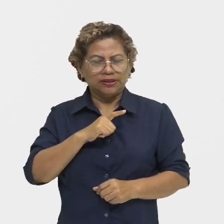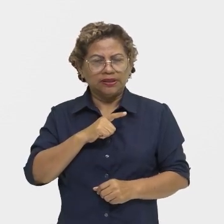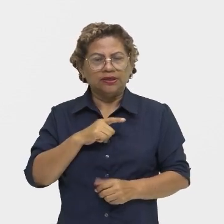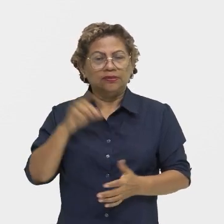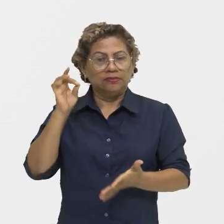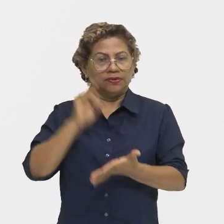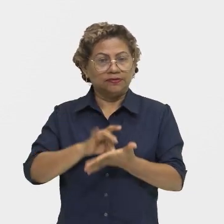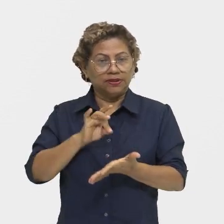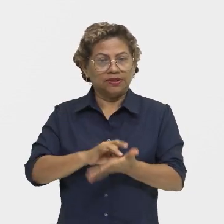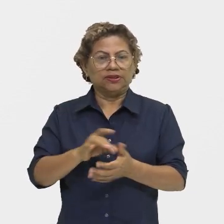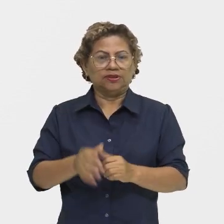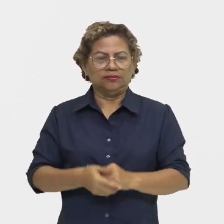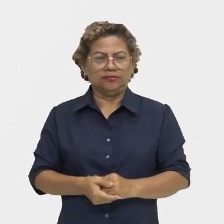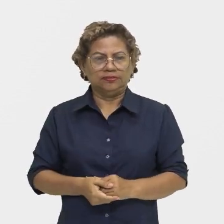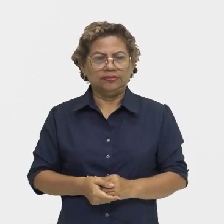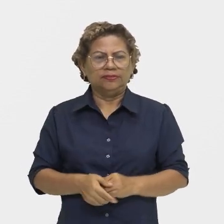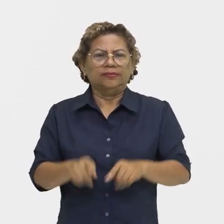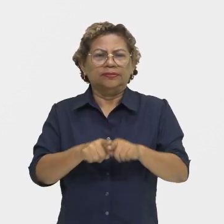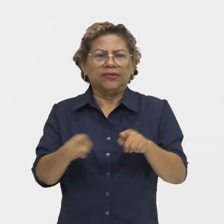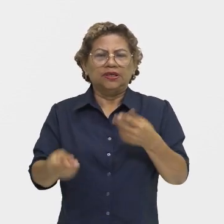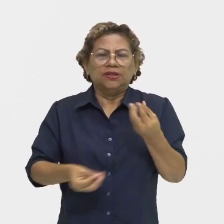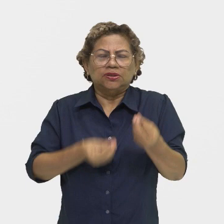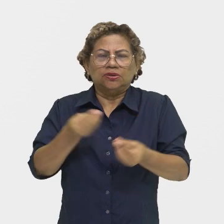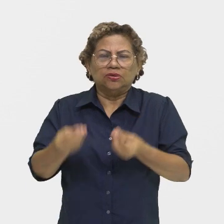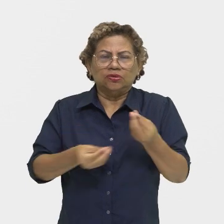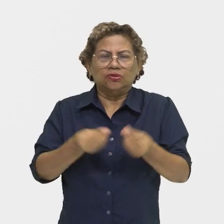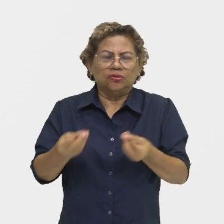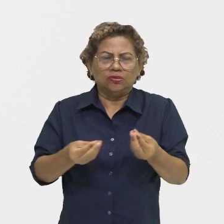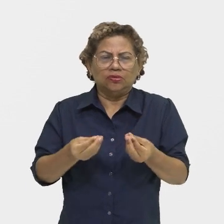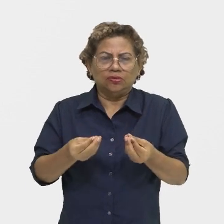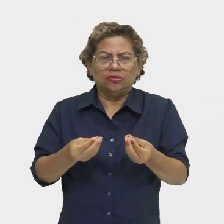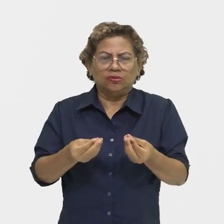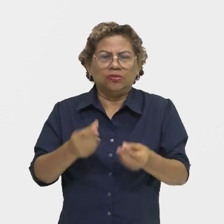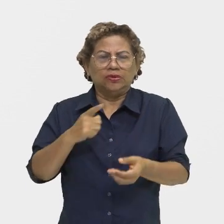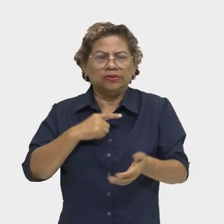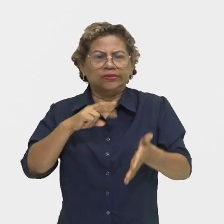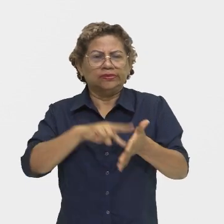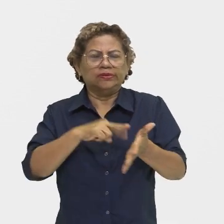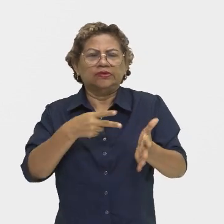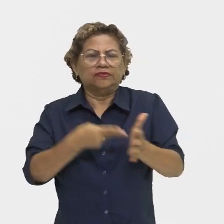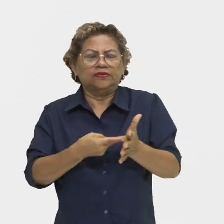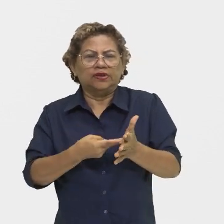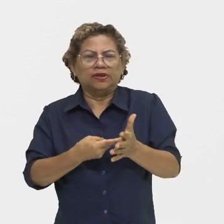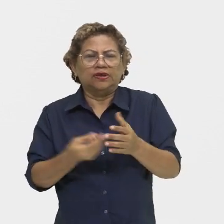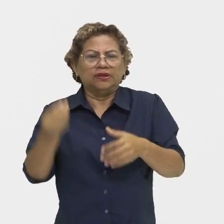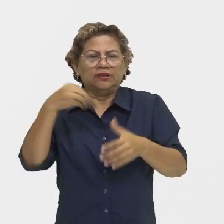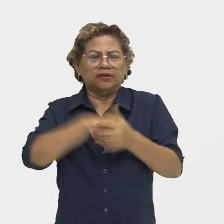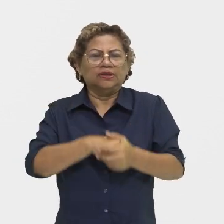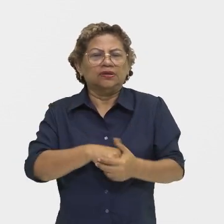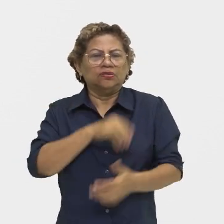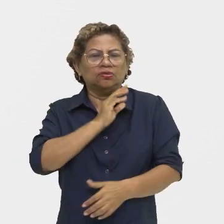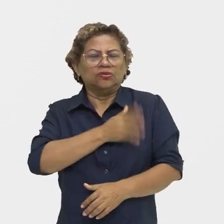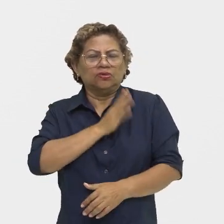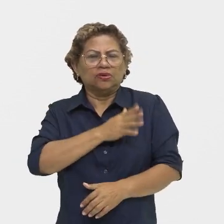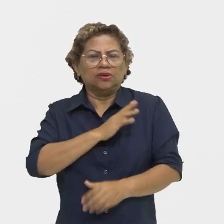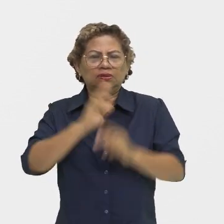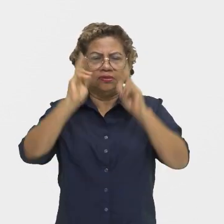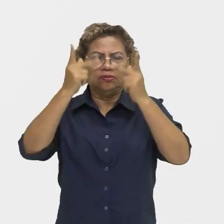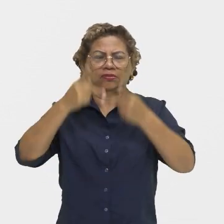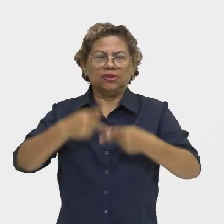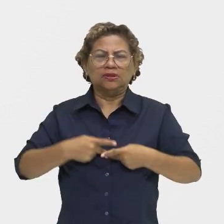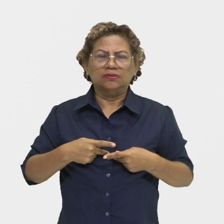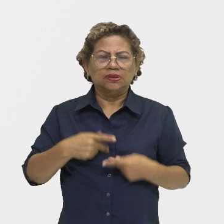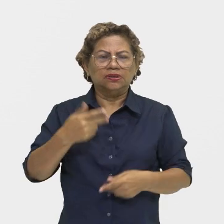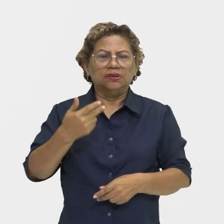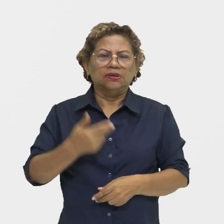lealdade. Mas como causar pode seu favor nos corações humanos amizade, se